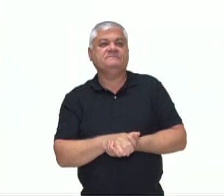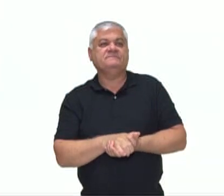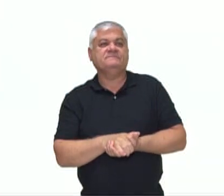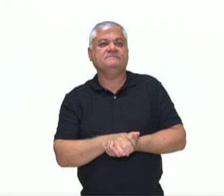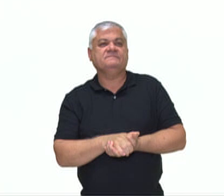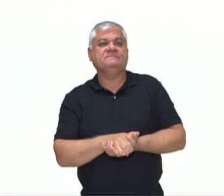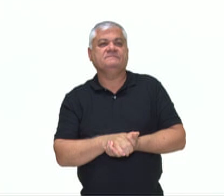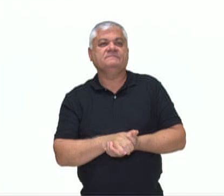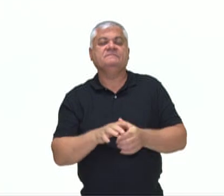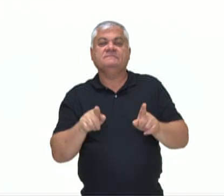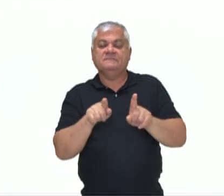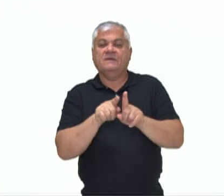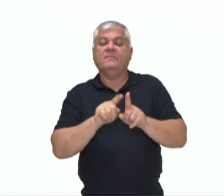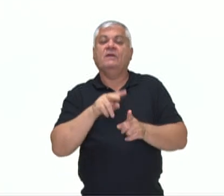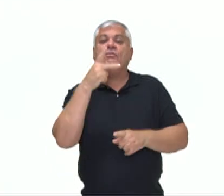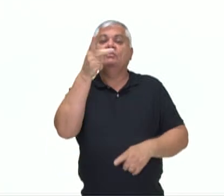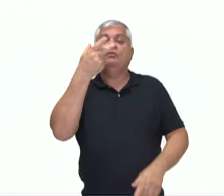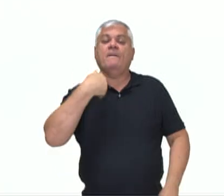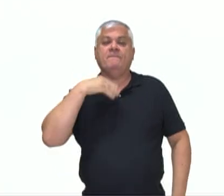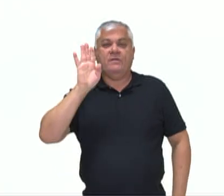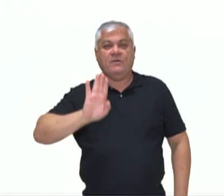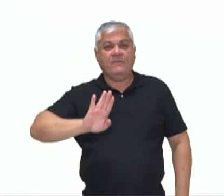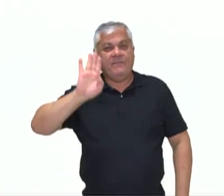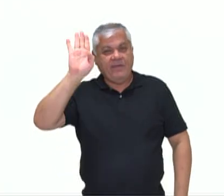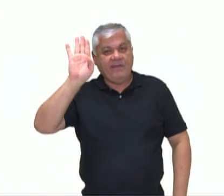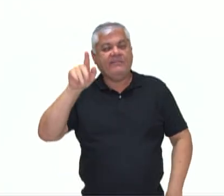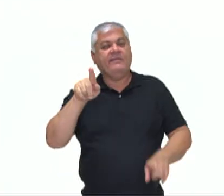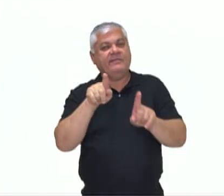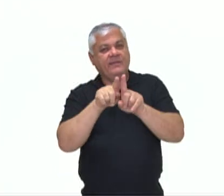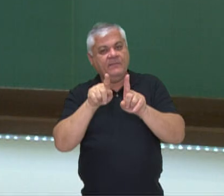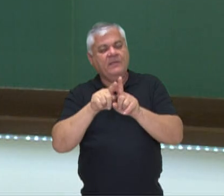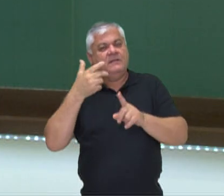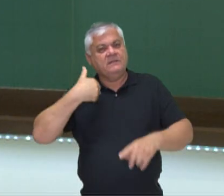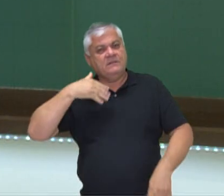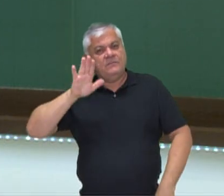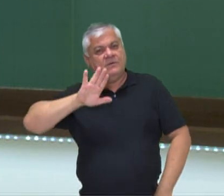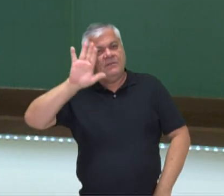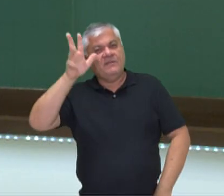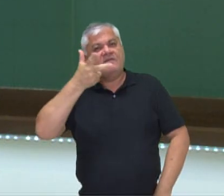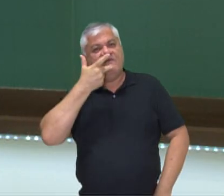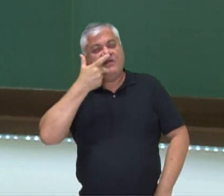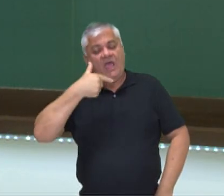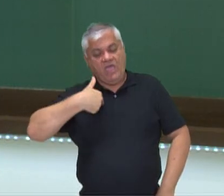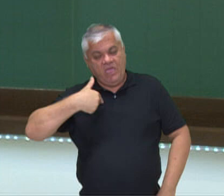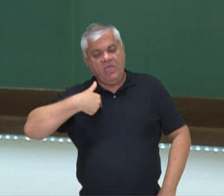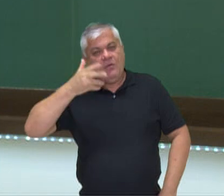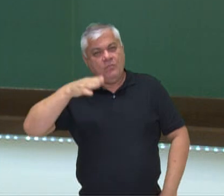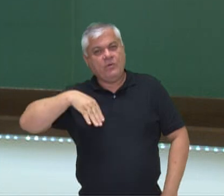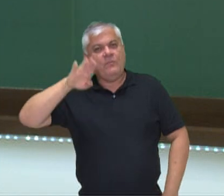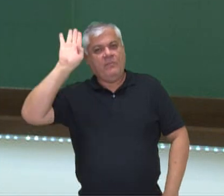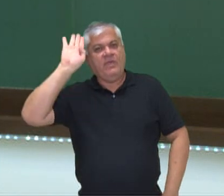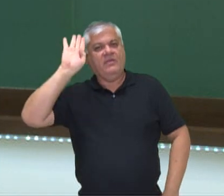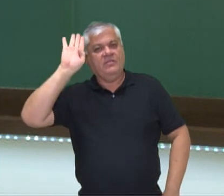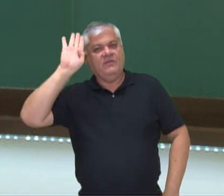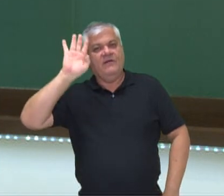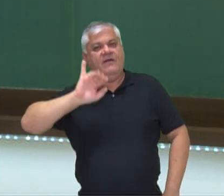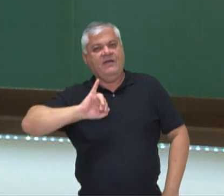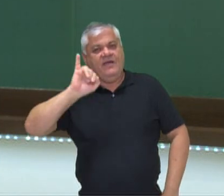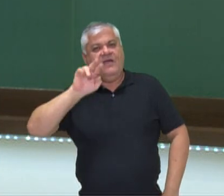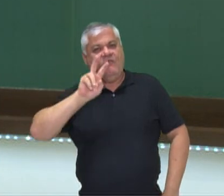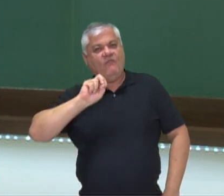I promise I will. Bom, se você for fazer promessas, você vai falar, eu prometo que eu